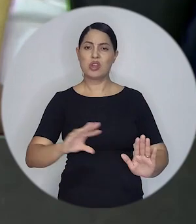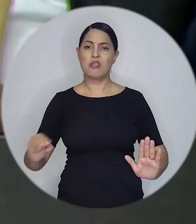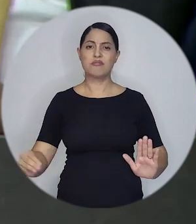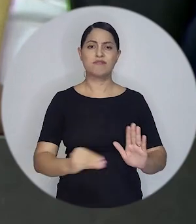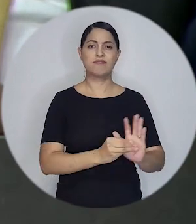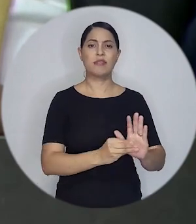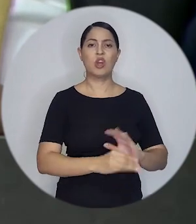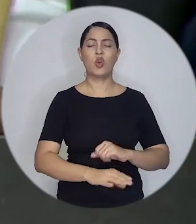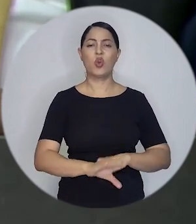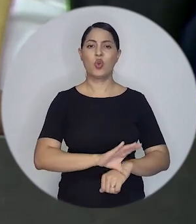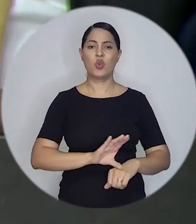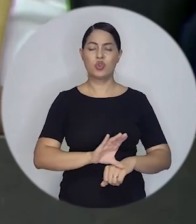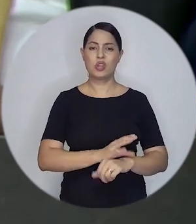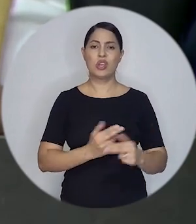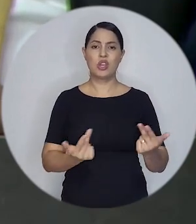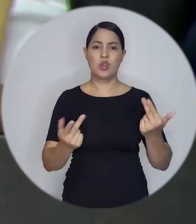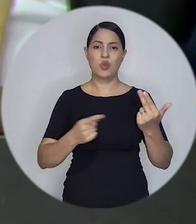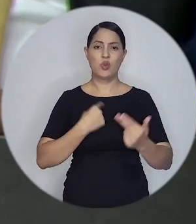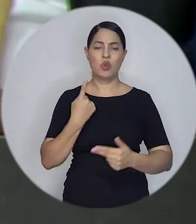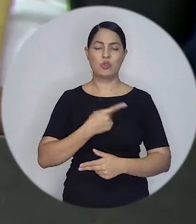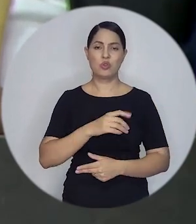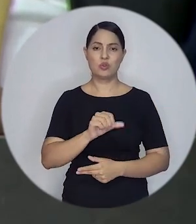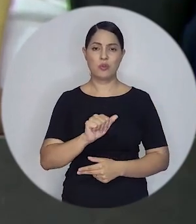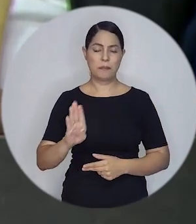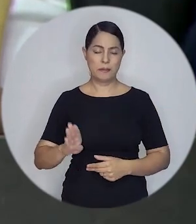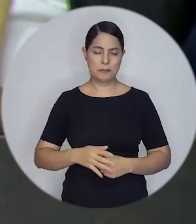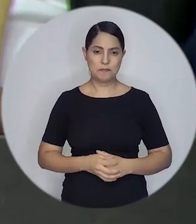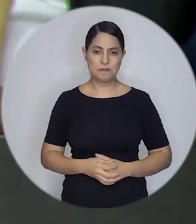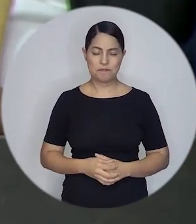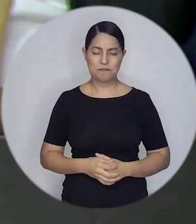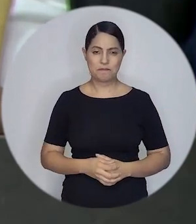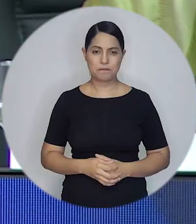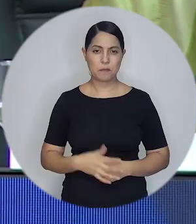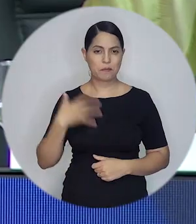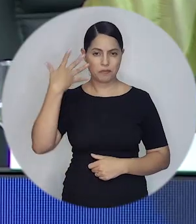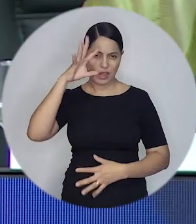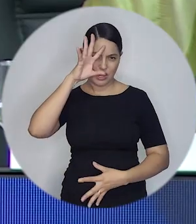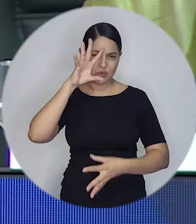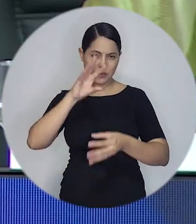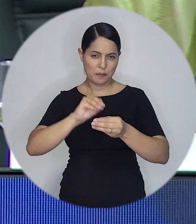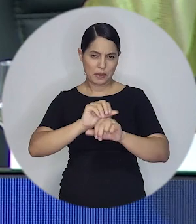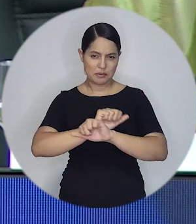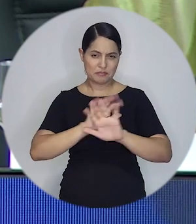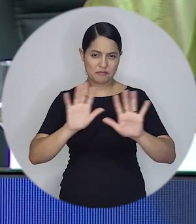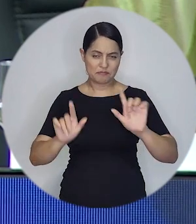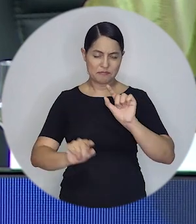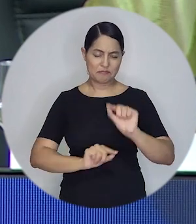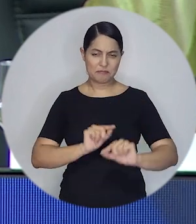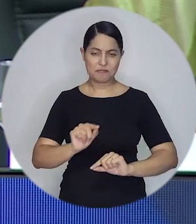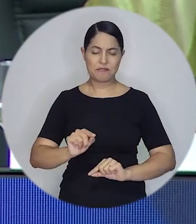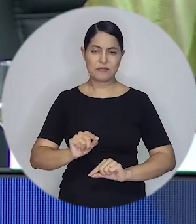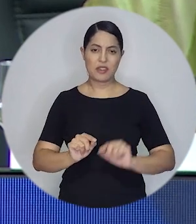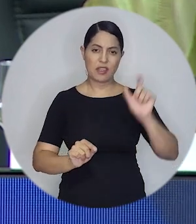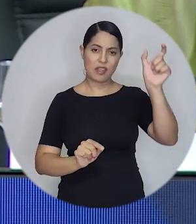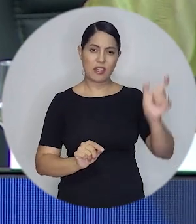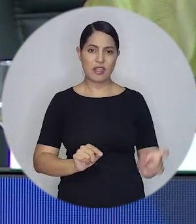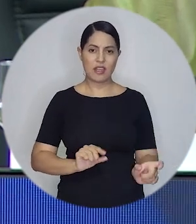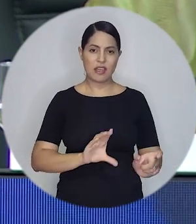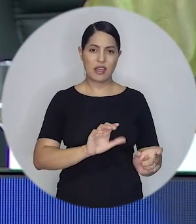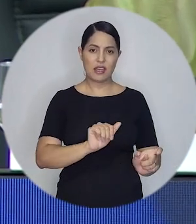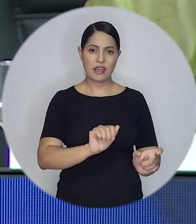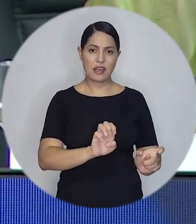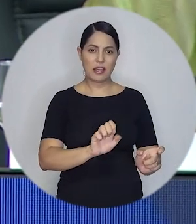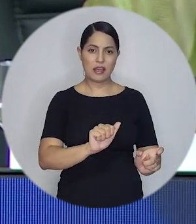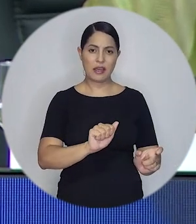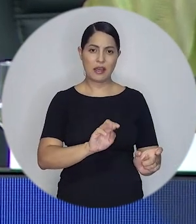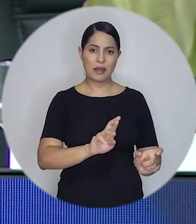possui esse assento constitucional como temos a nossa OAB. Em breve síntese, compartilhei aqui a história de